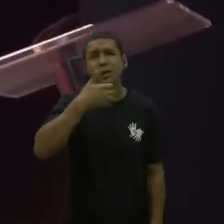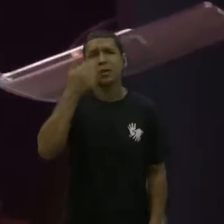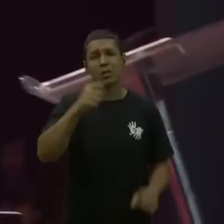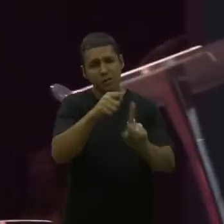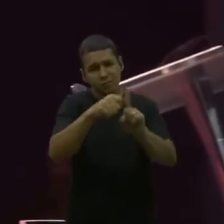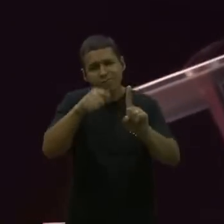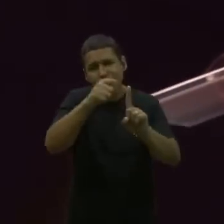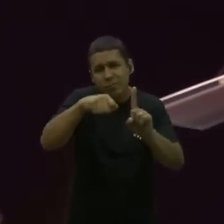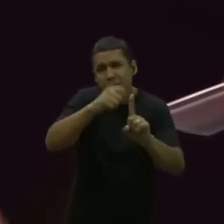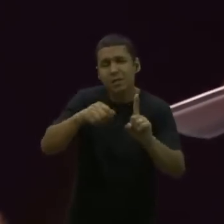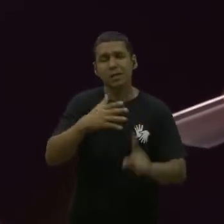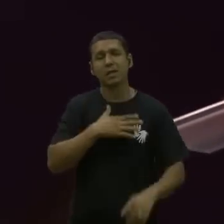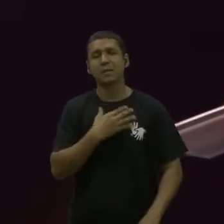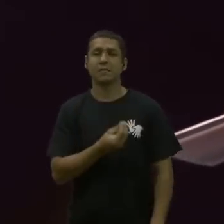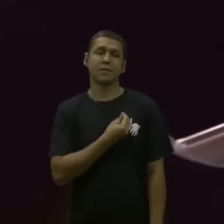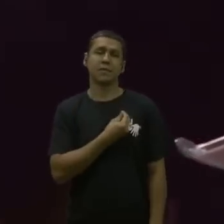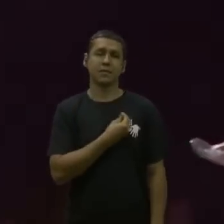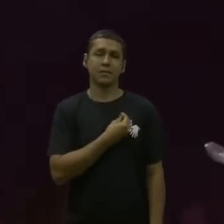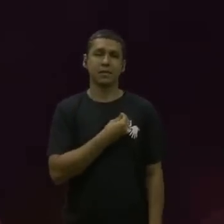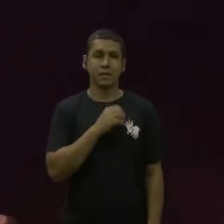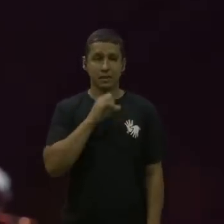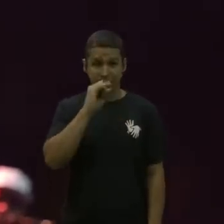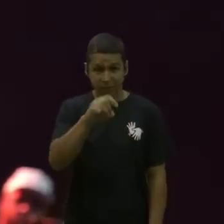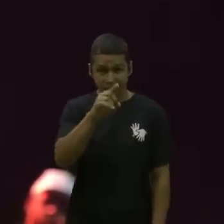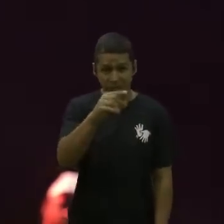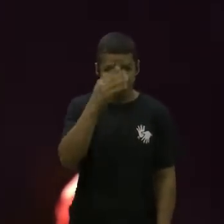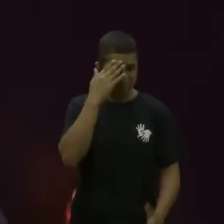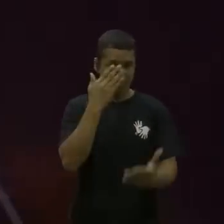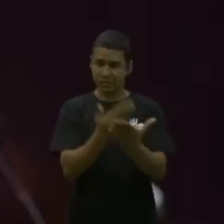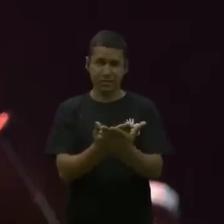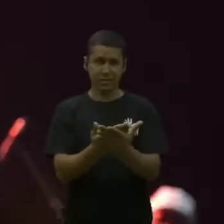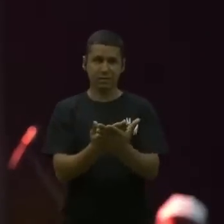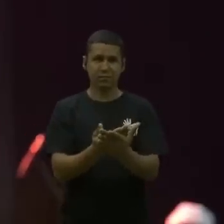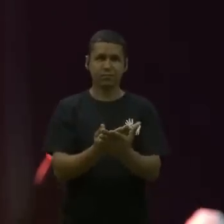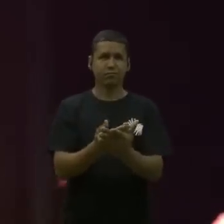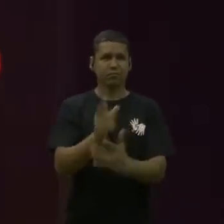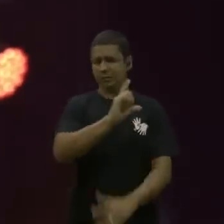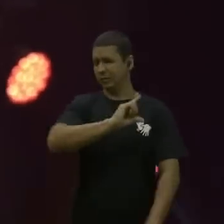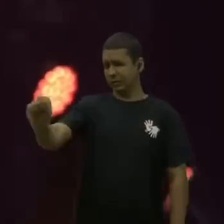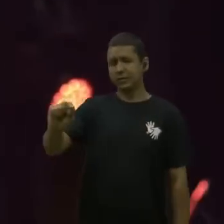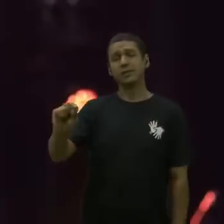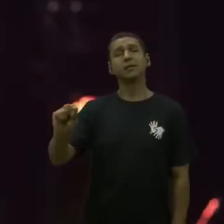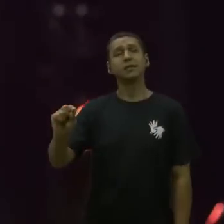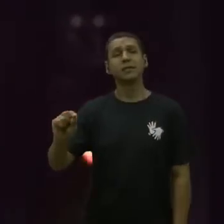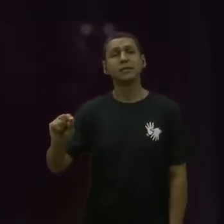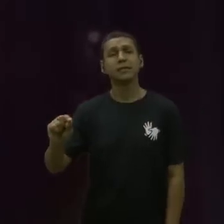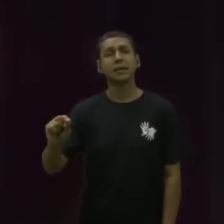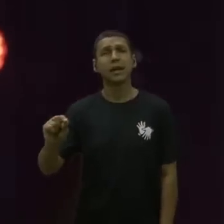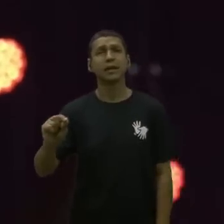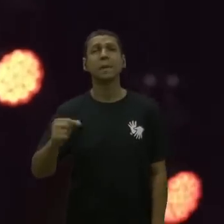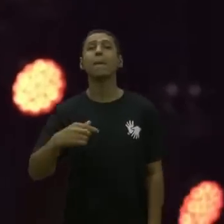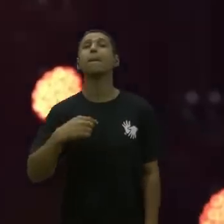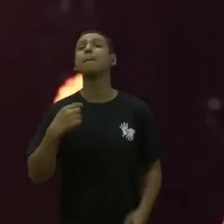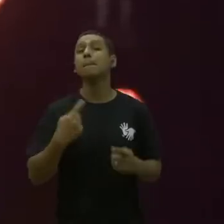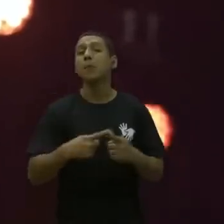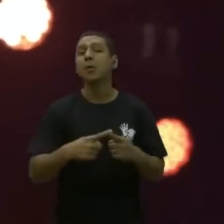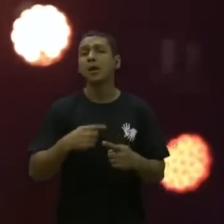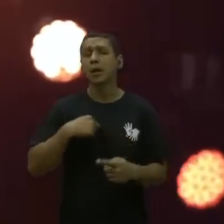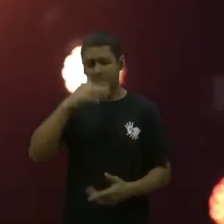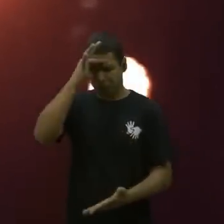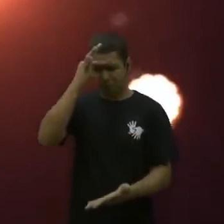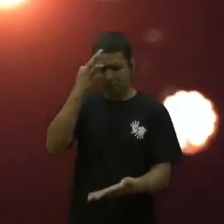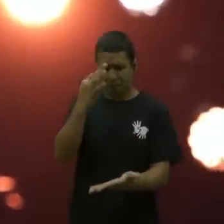vida. Olha para quem está do teu lado e fala para ele: se você não acredita, rapa fora de perto de mim, porque eu estou cheio de